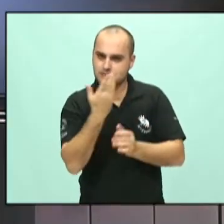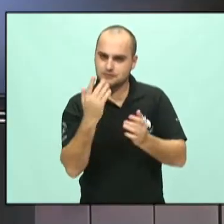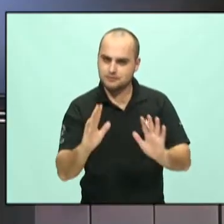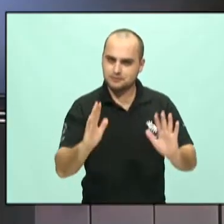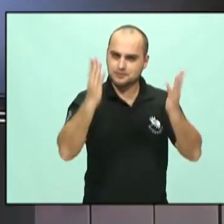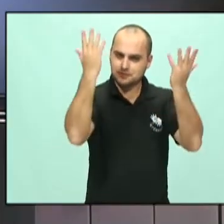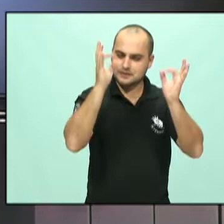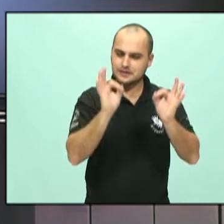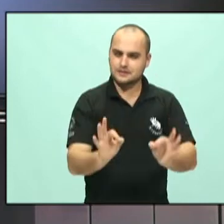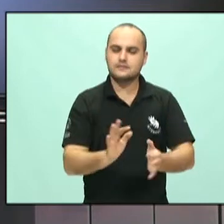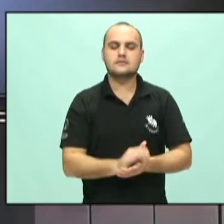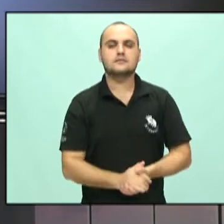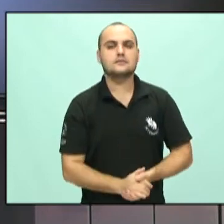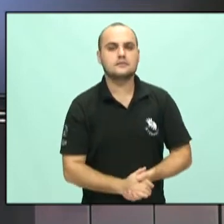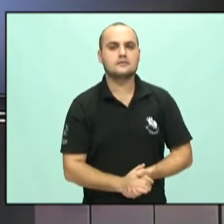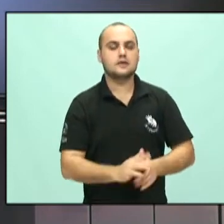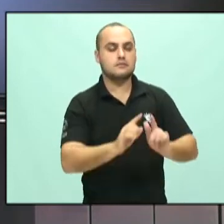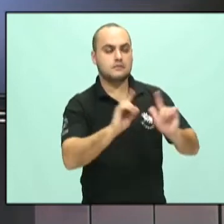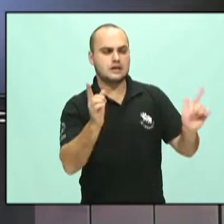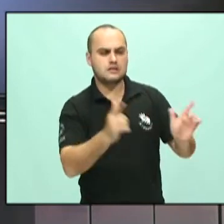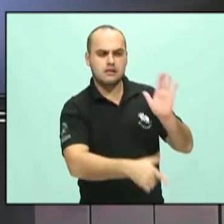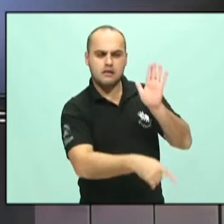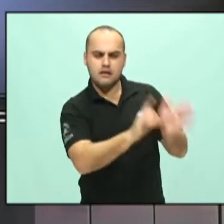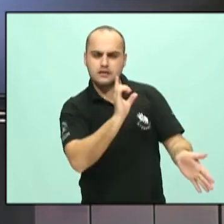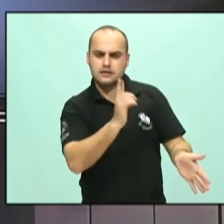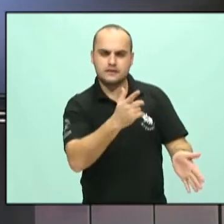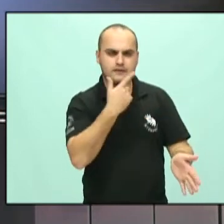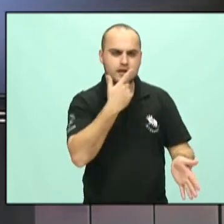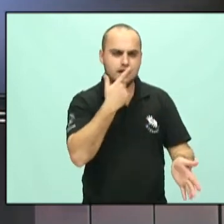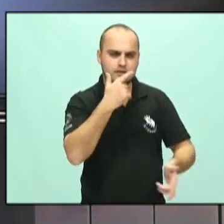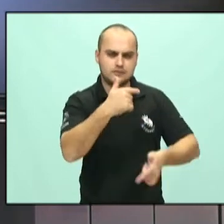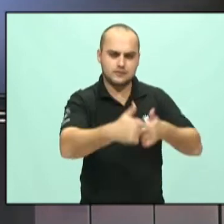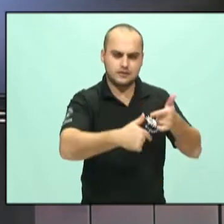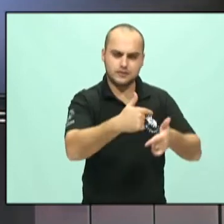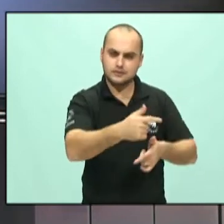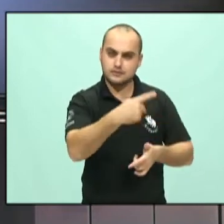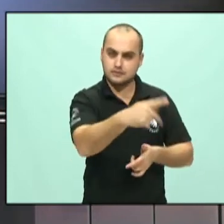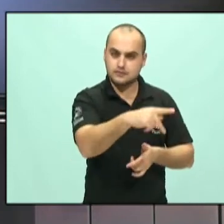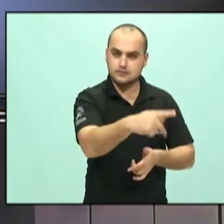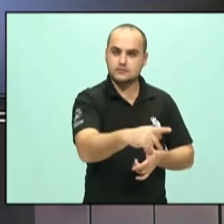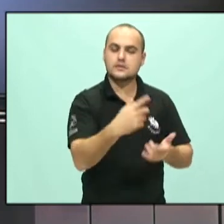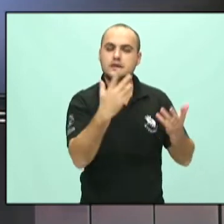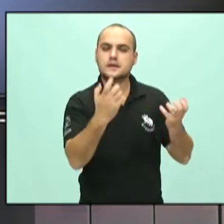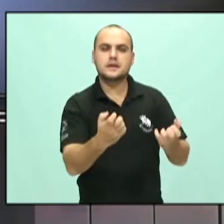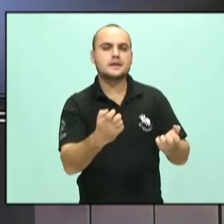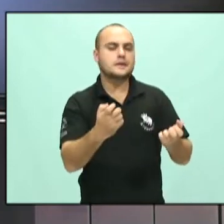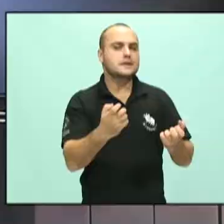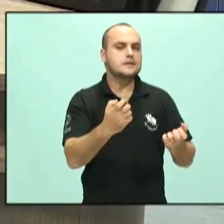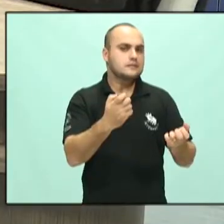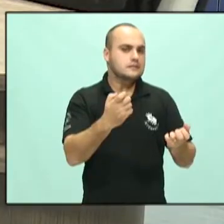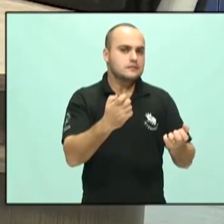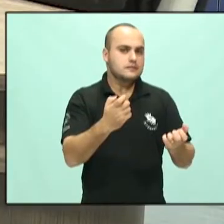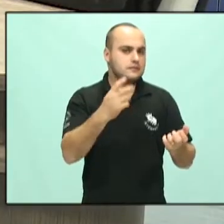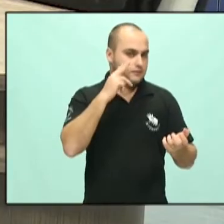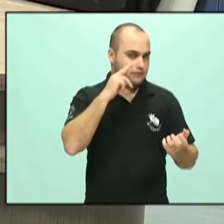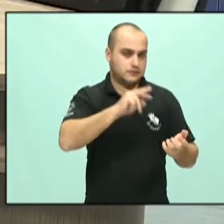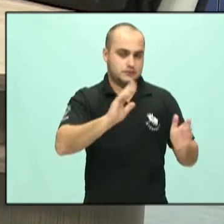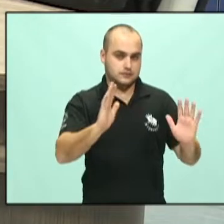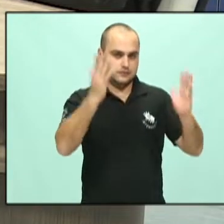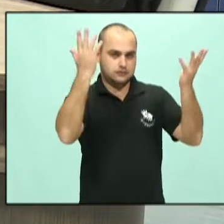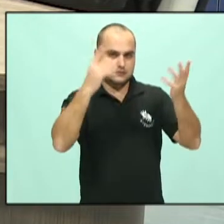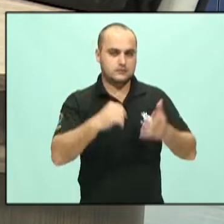pouquinho a respeito, antes de entrar nos trabalhos de vocês, dos demais eventos, além da mostra competitiva.